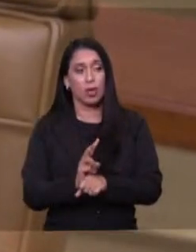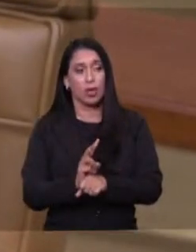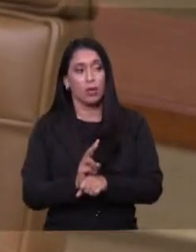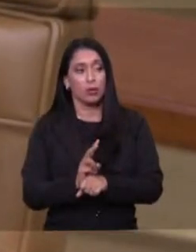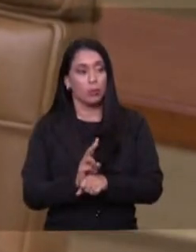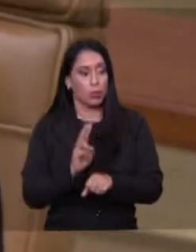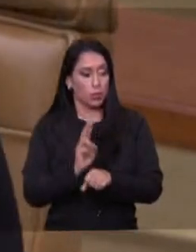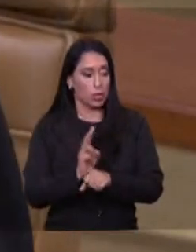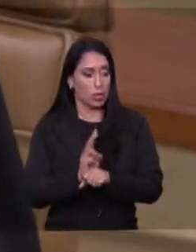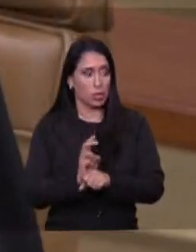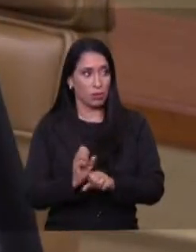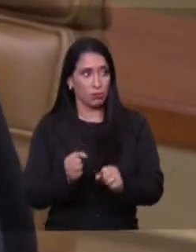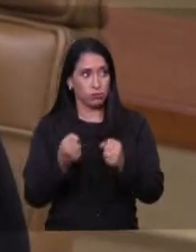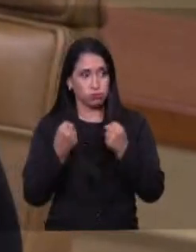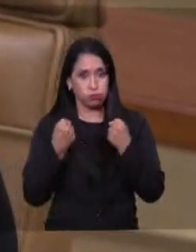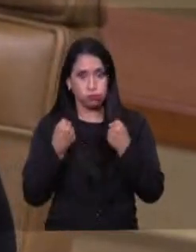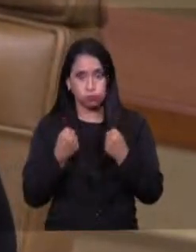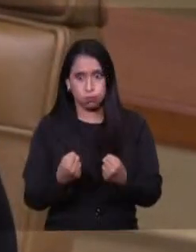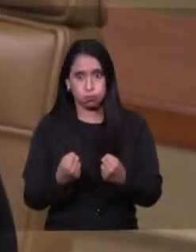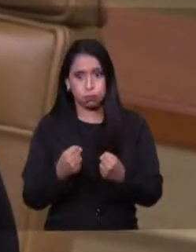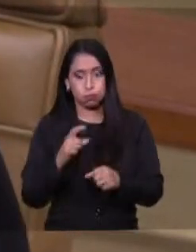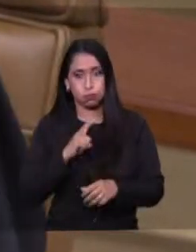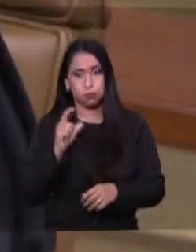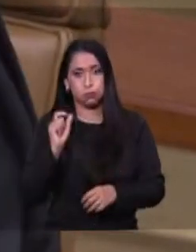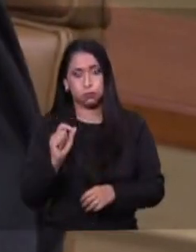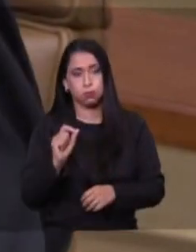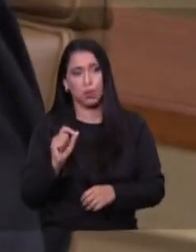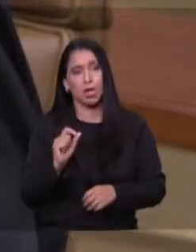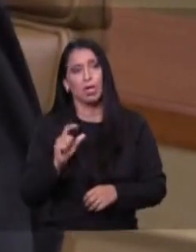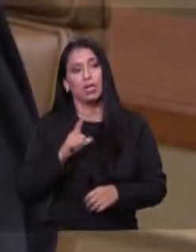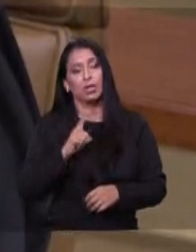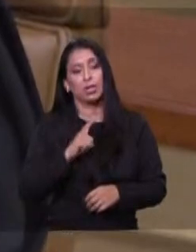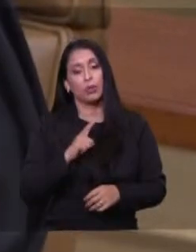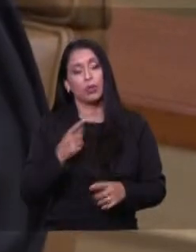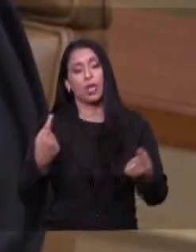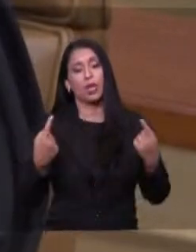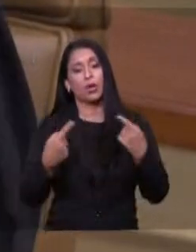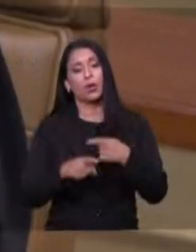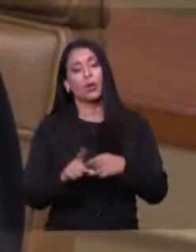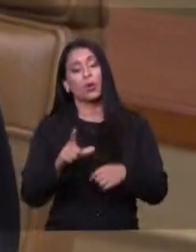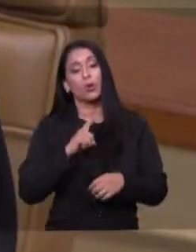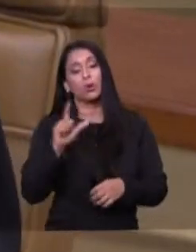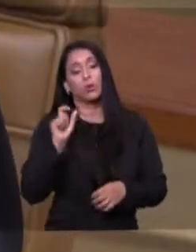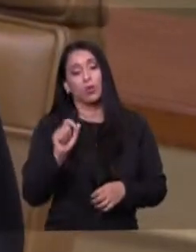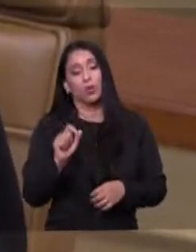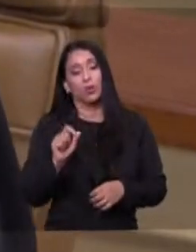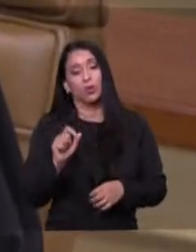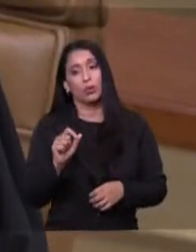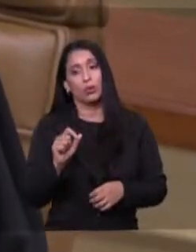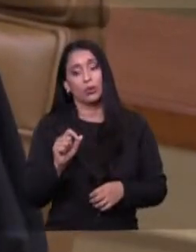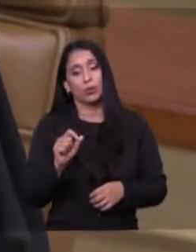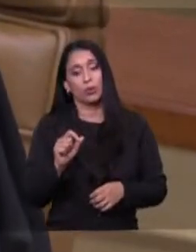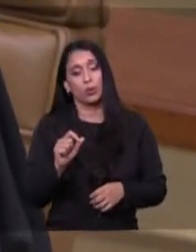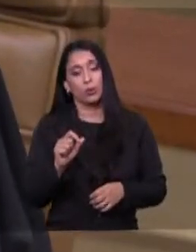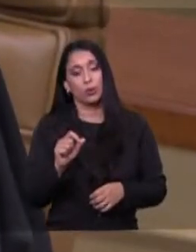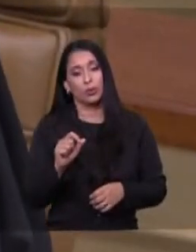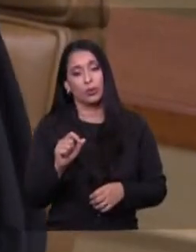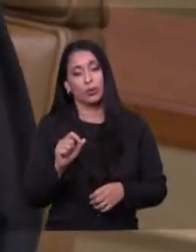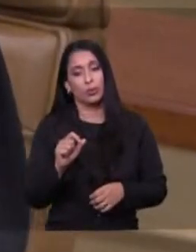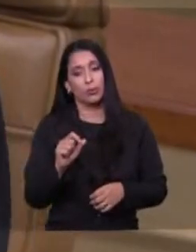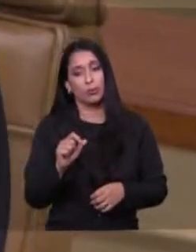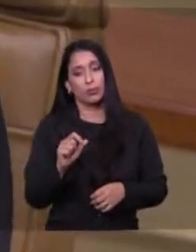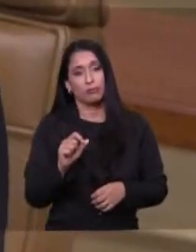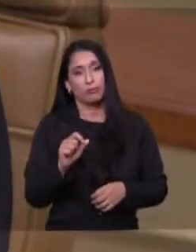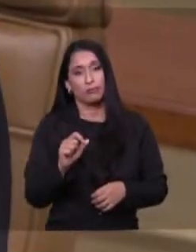hipoproteção. E, consequentemente, acabaria violando o desejo maior da Constituição